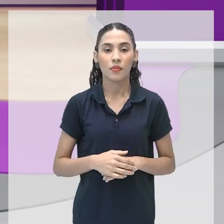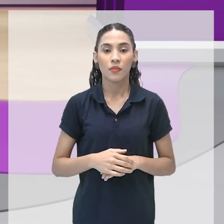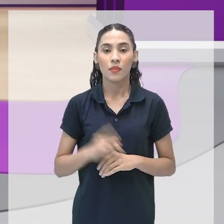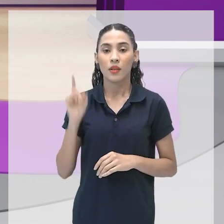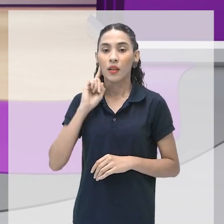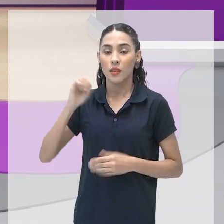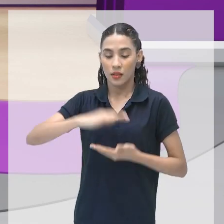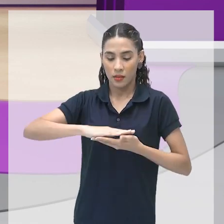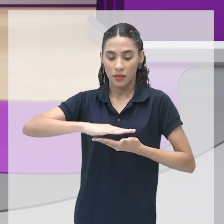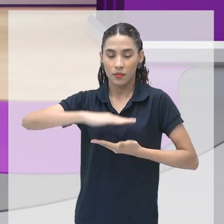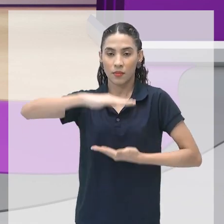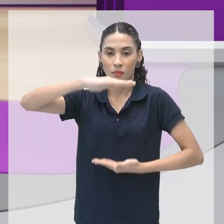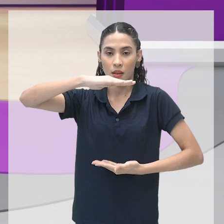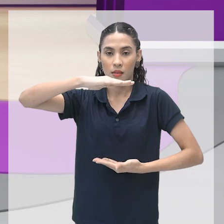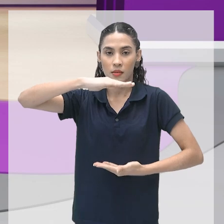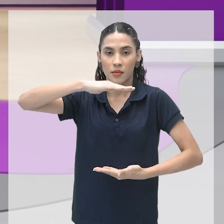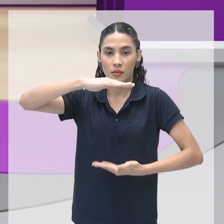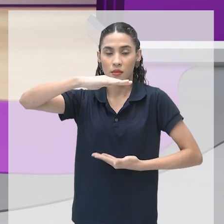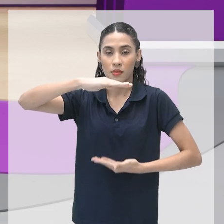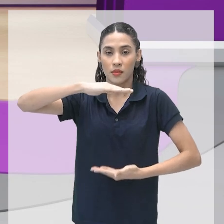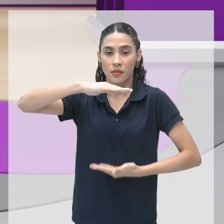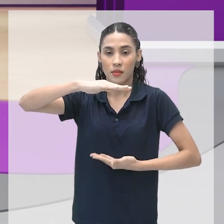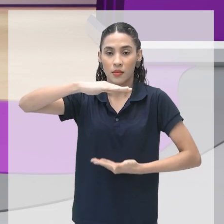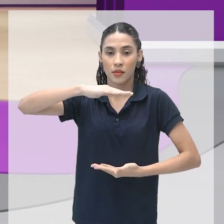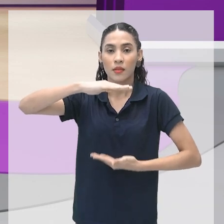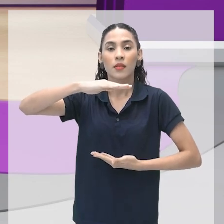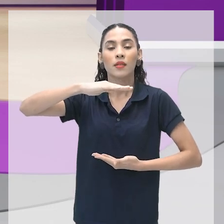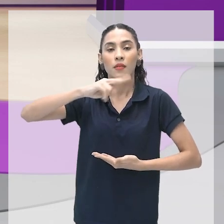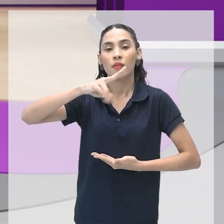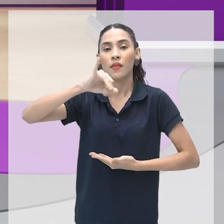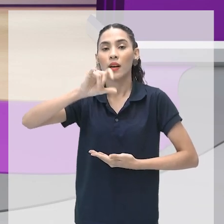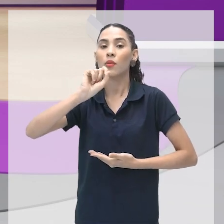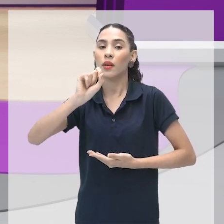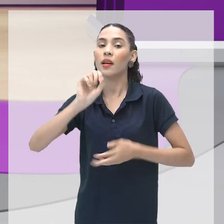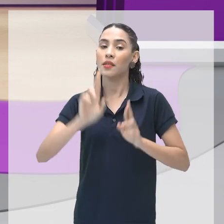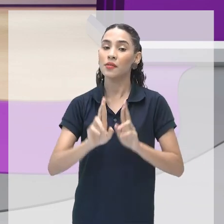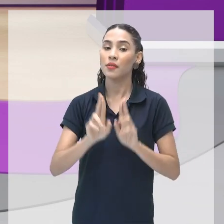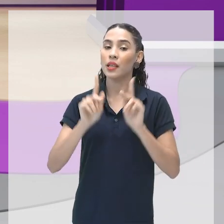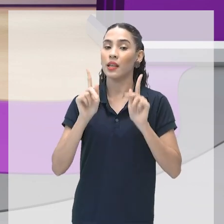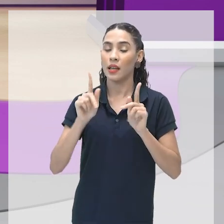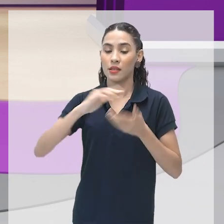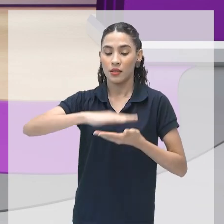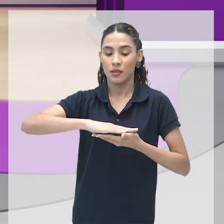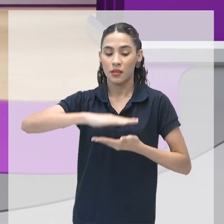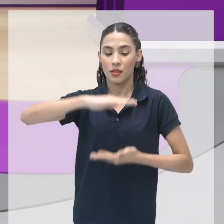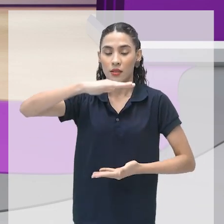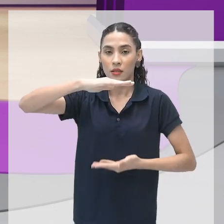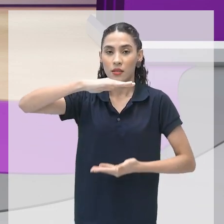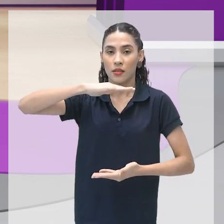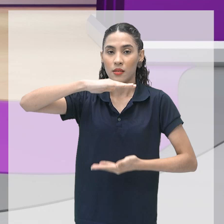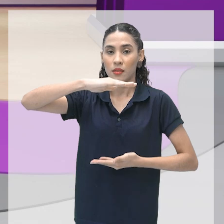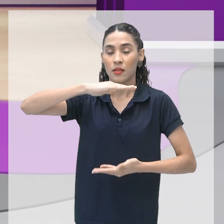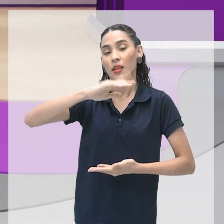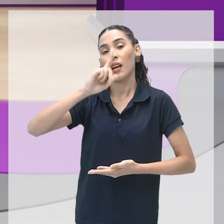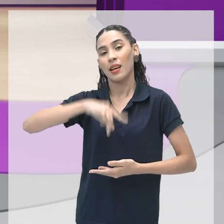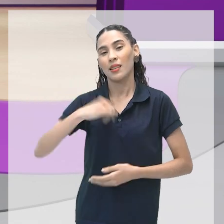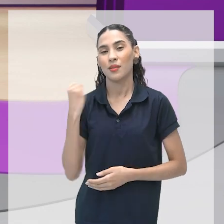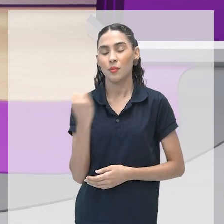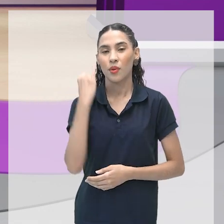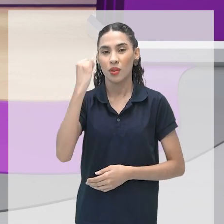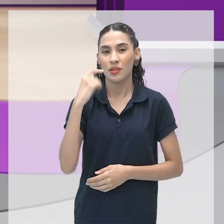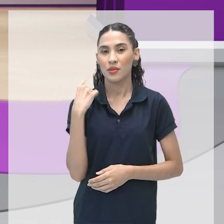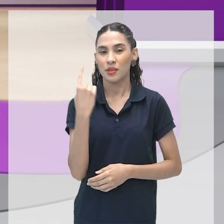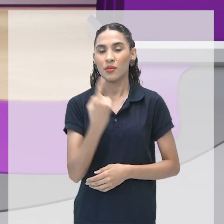essas bases, né, a que fica em cima e a que fica embaixo, elas vão ser diferentes. E isso vai ser essencial para a